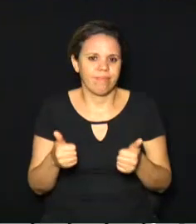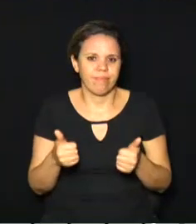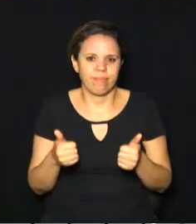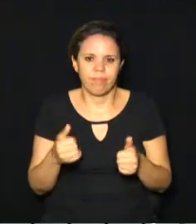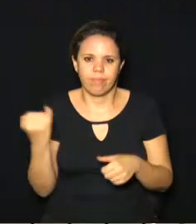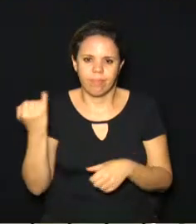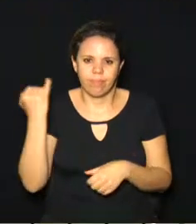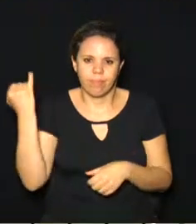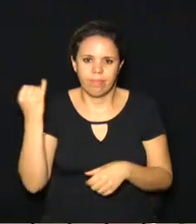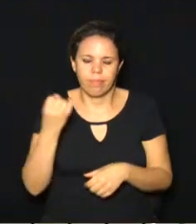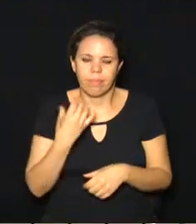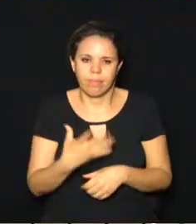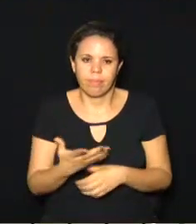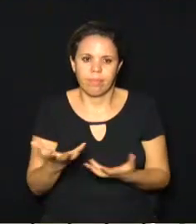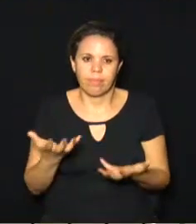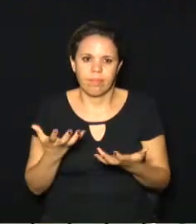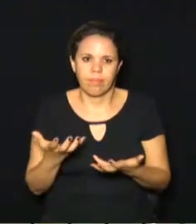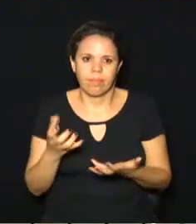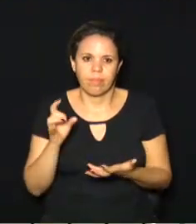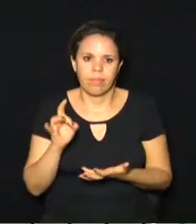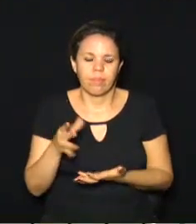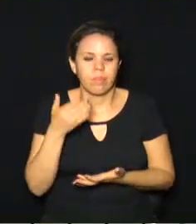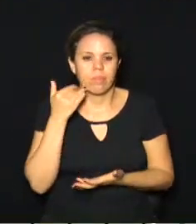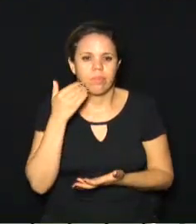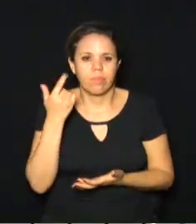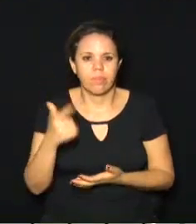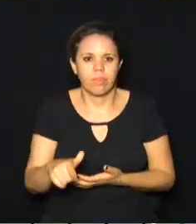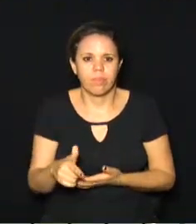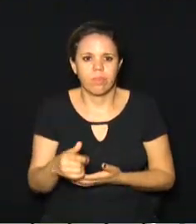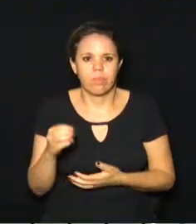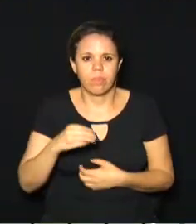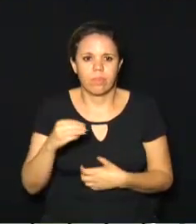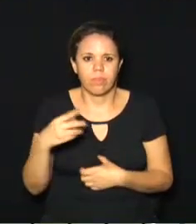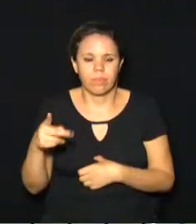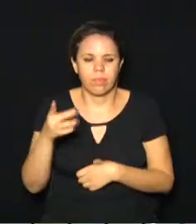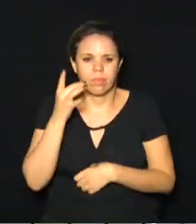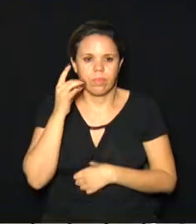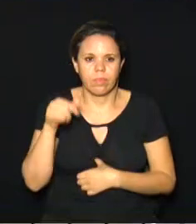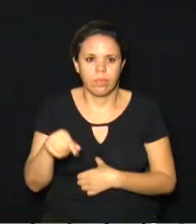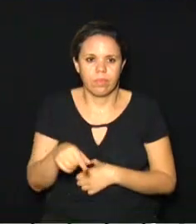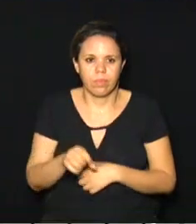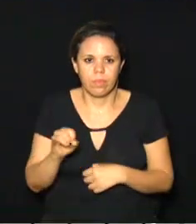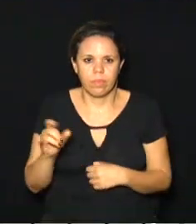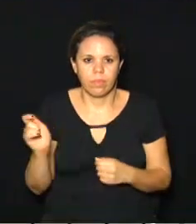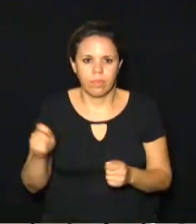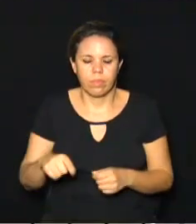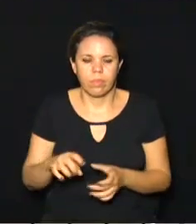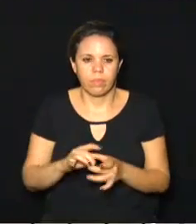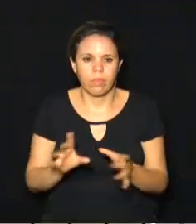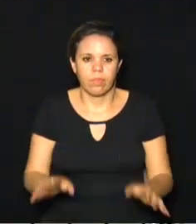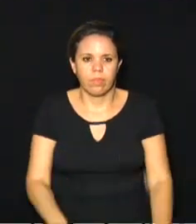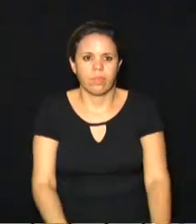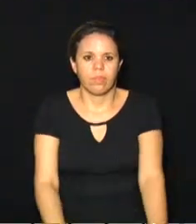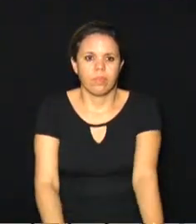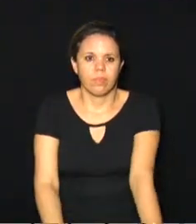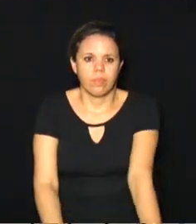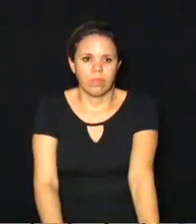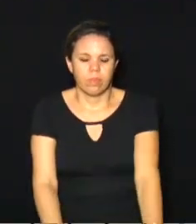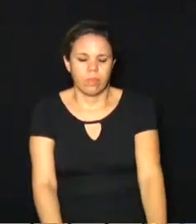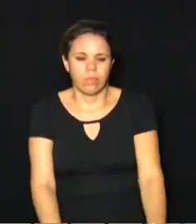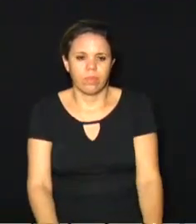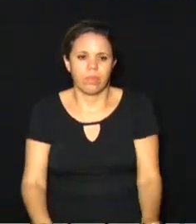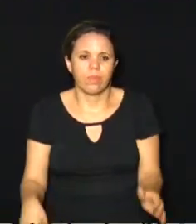extremamente importante. Eu quero só aproveitar mais alguns minutos da tua presença, se você assim permitir, porque chegaram